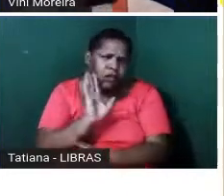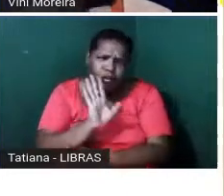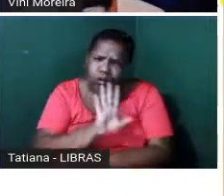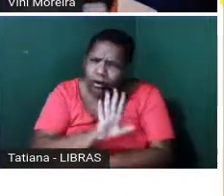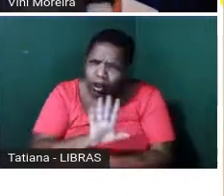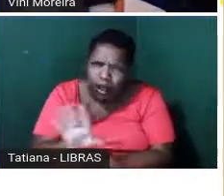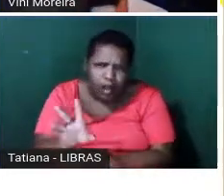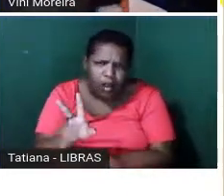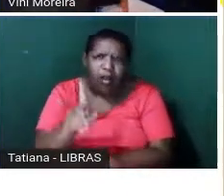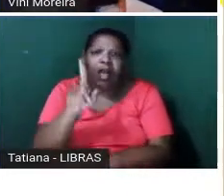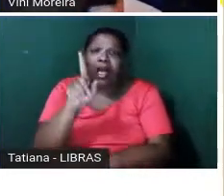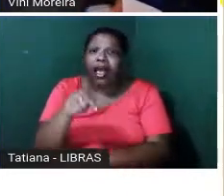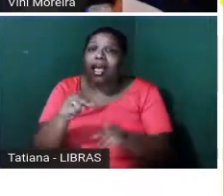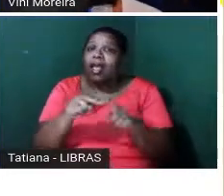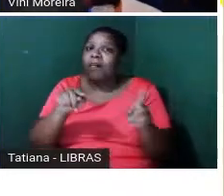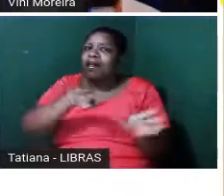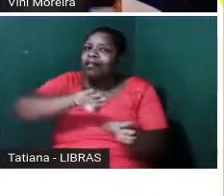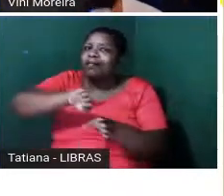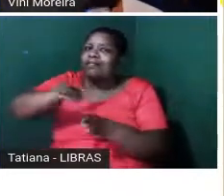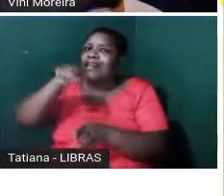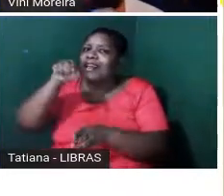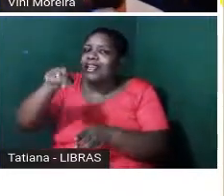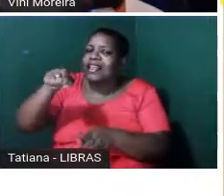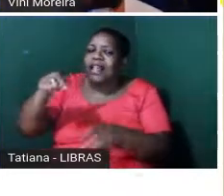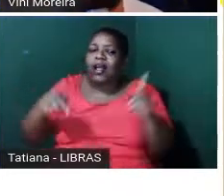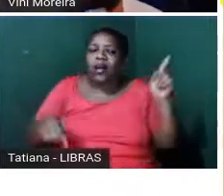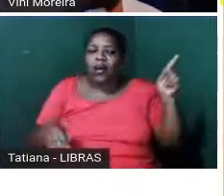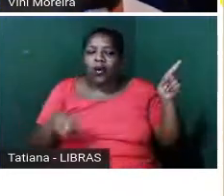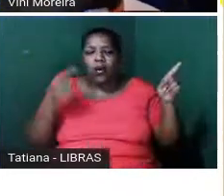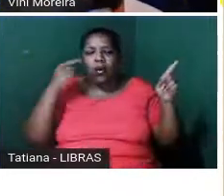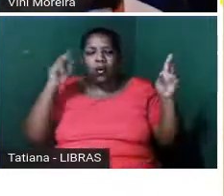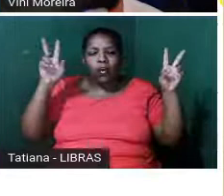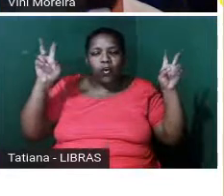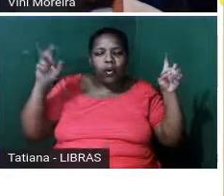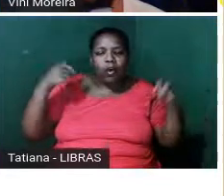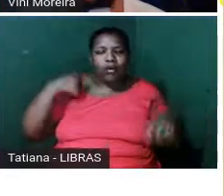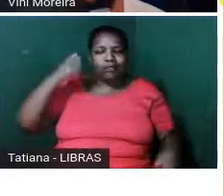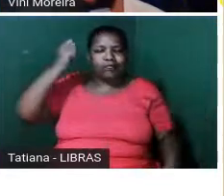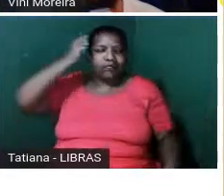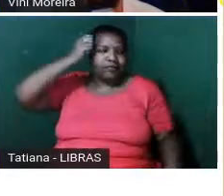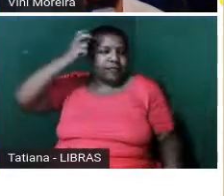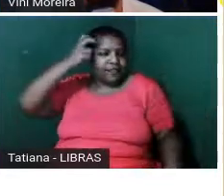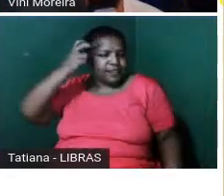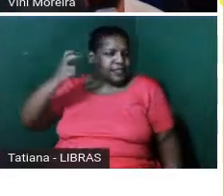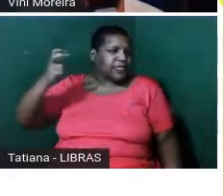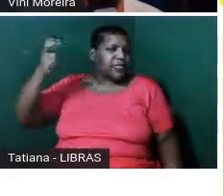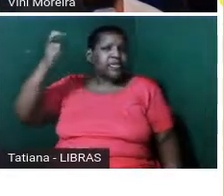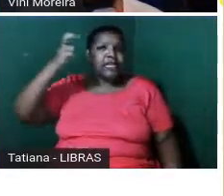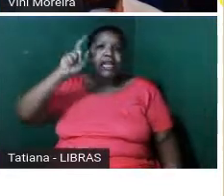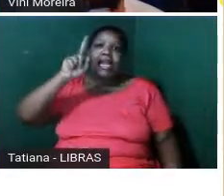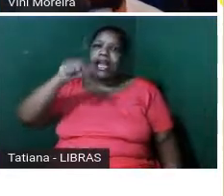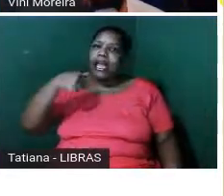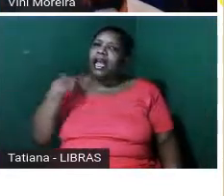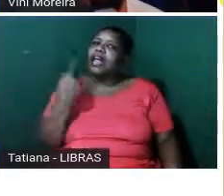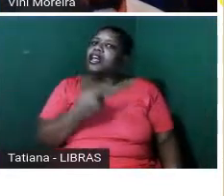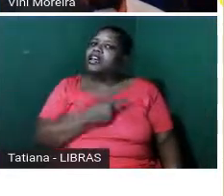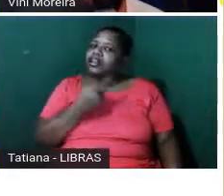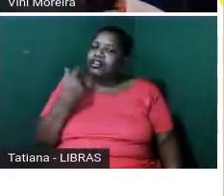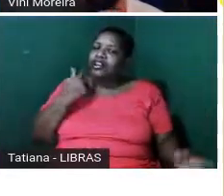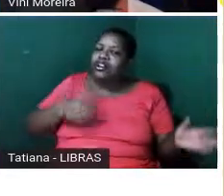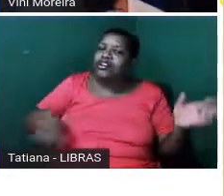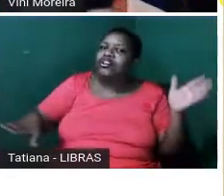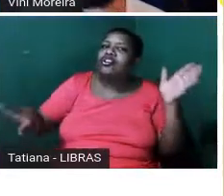mas essa parte aqui onde no gráfico tá entre "sou um gênio uma parte a gente tem que chegar